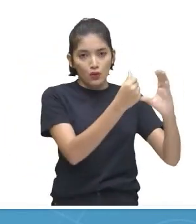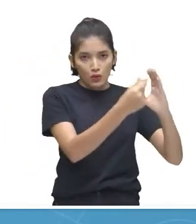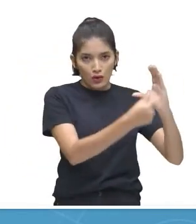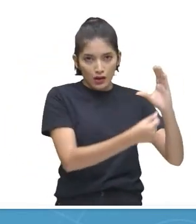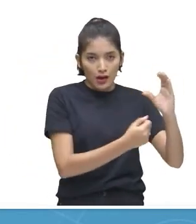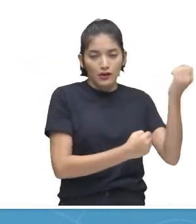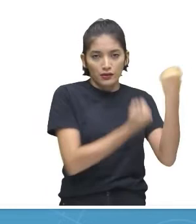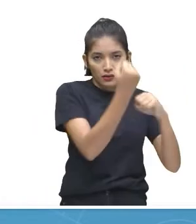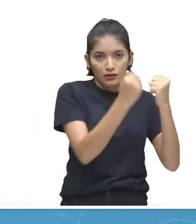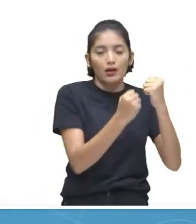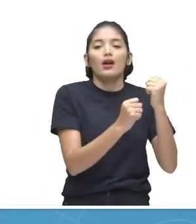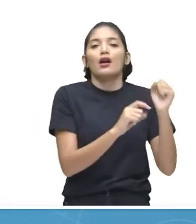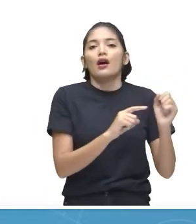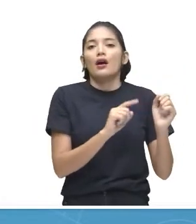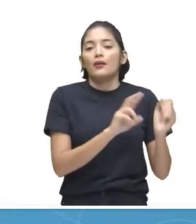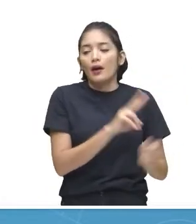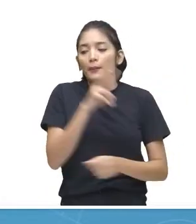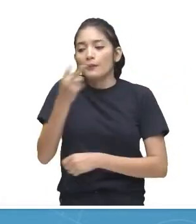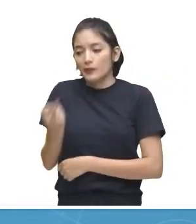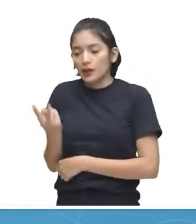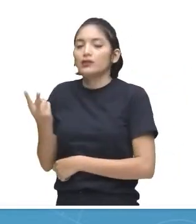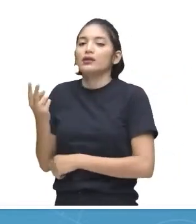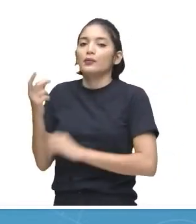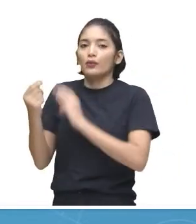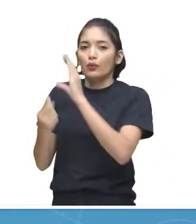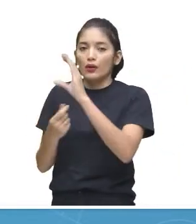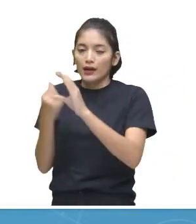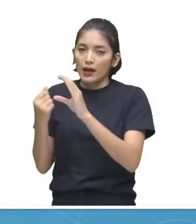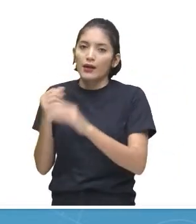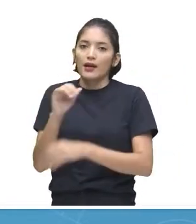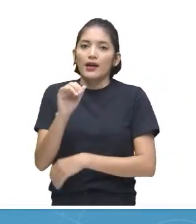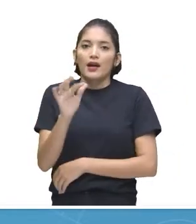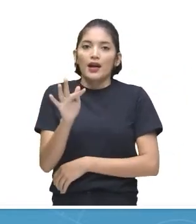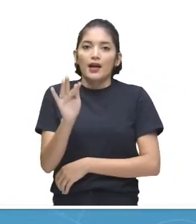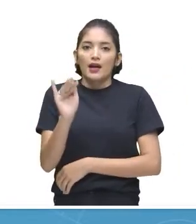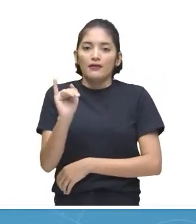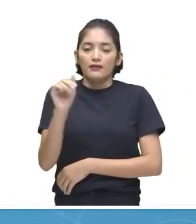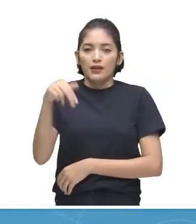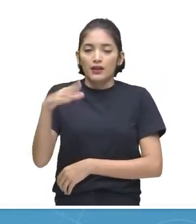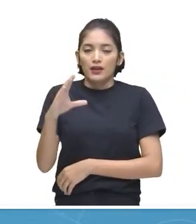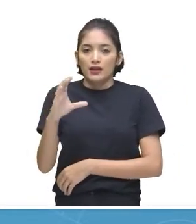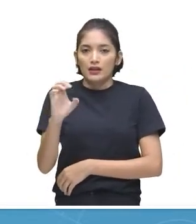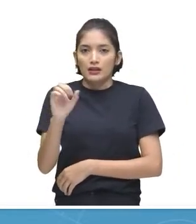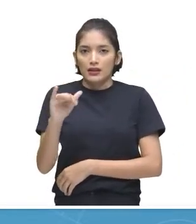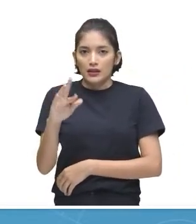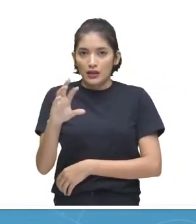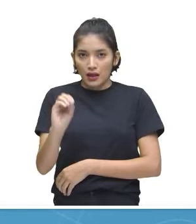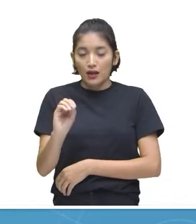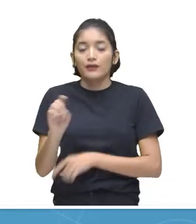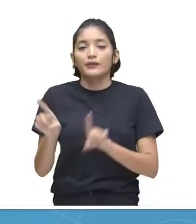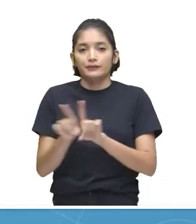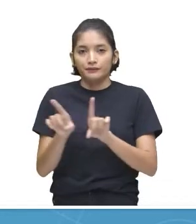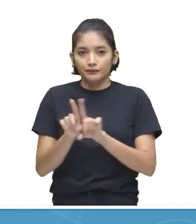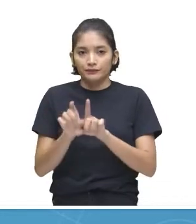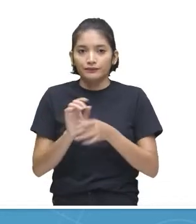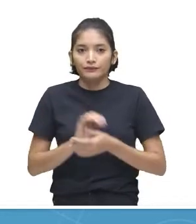industrial para o capitalismo financeiro, porque passou a comandar muito mais a economia. O surgimento das bolsas de valores de algum lugar